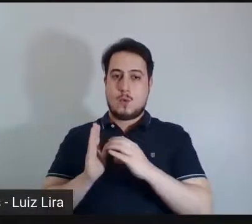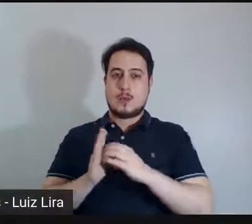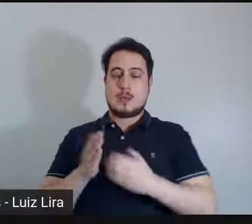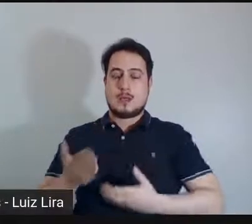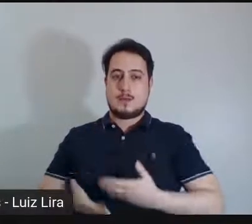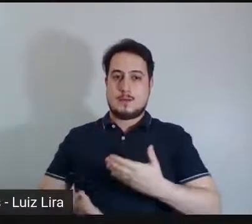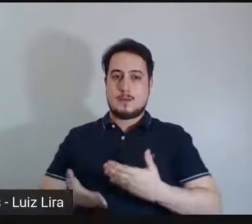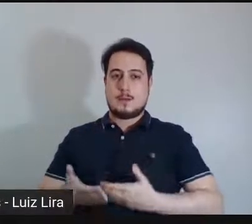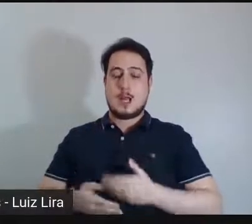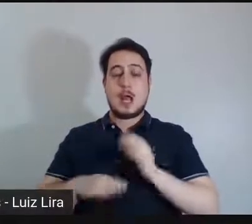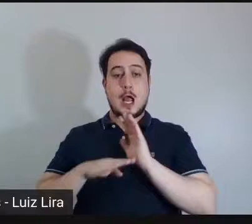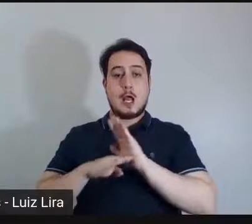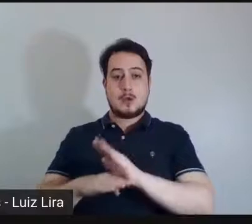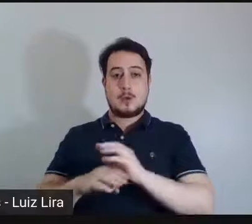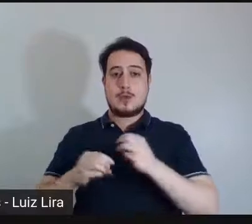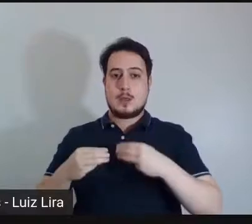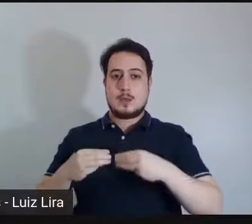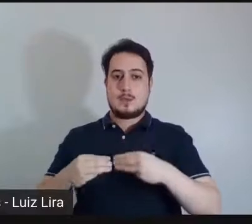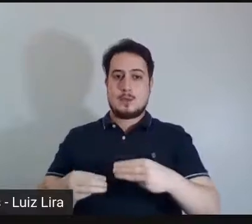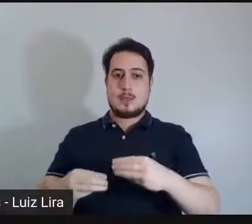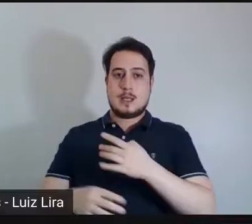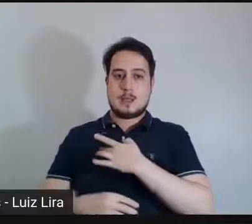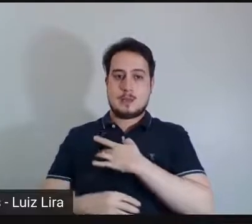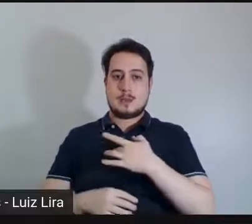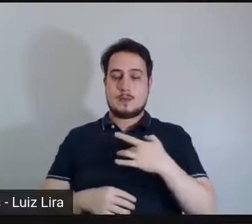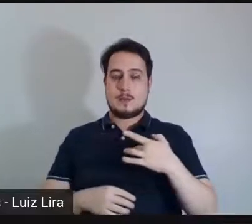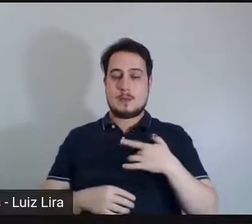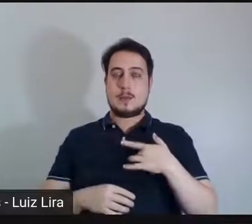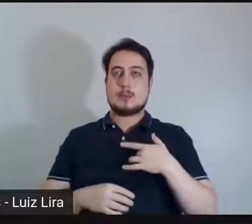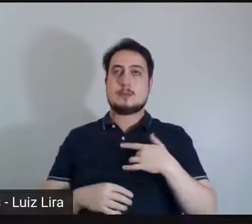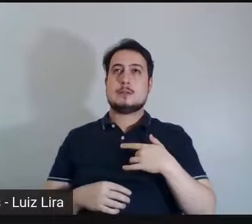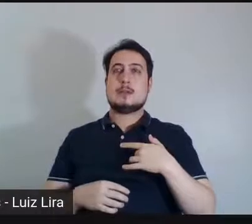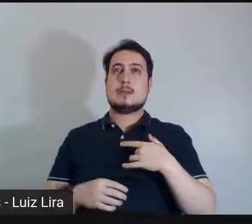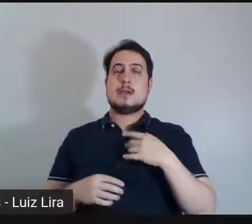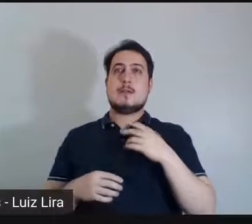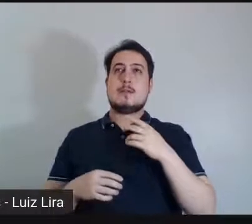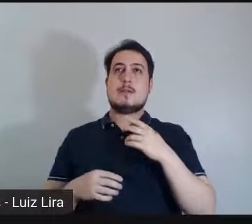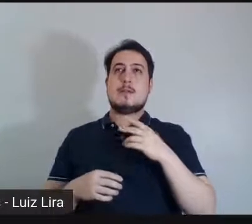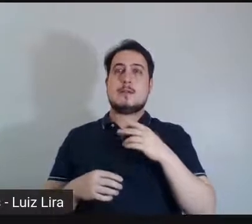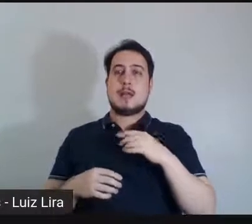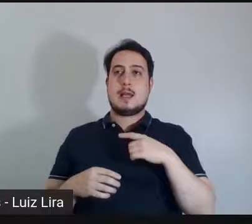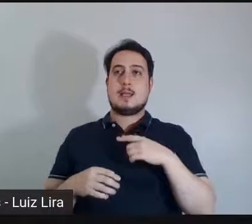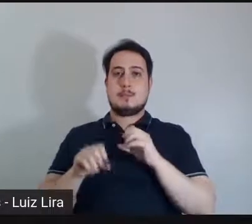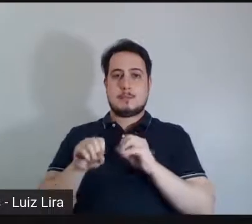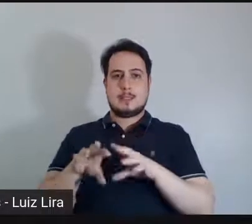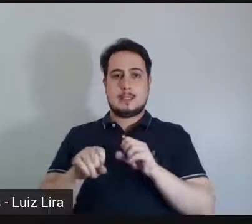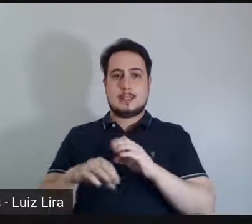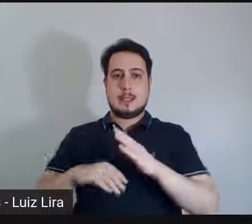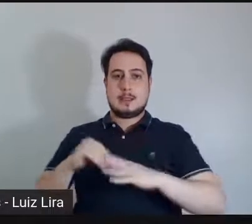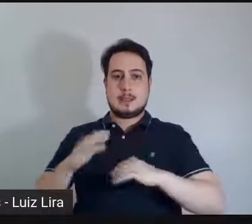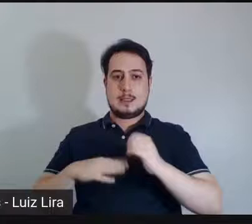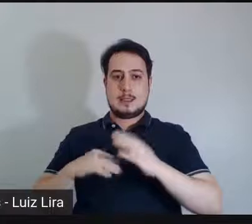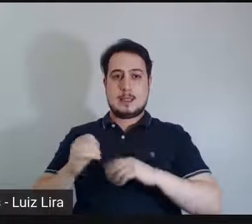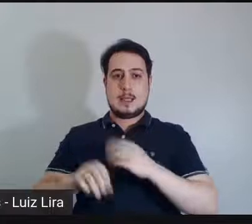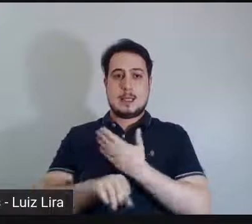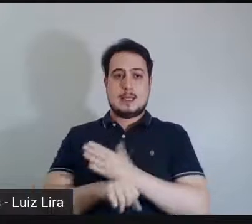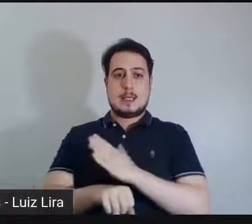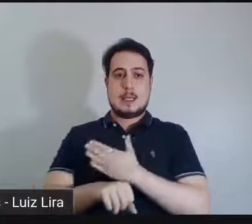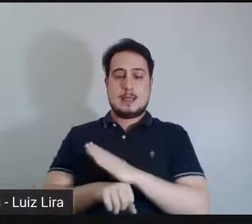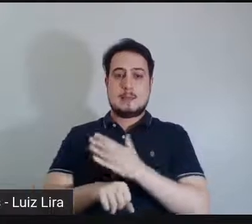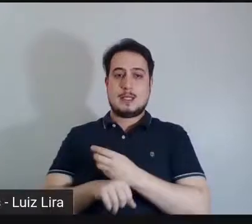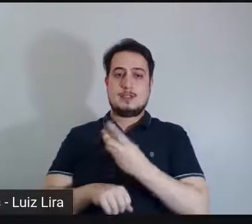da Saúde, ministrar 3 ou 4 treinamentos para eles voltados para a melhoria